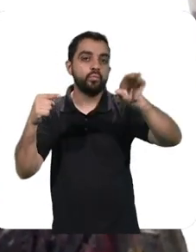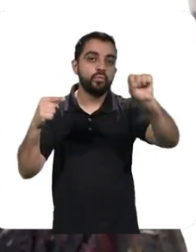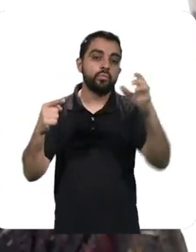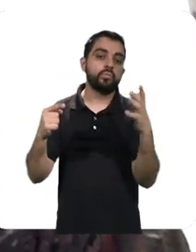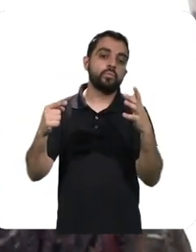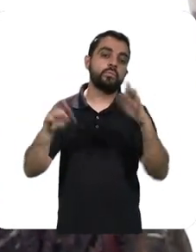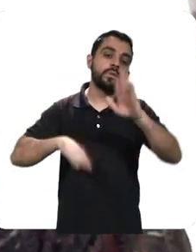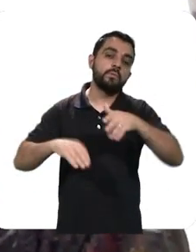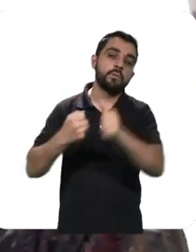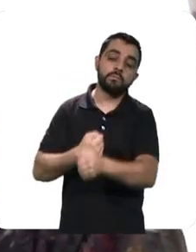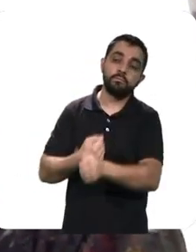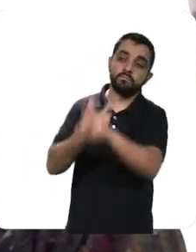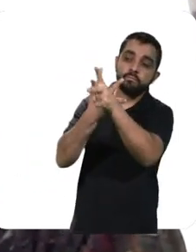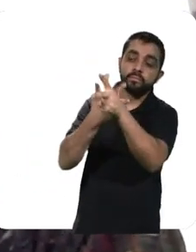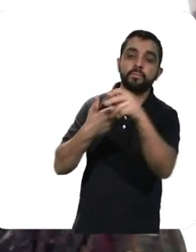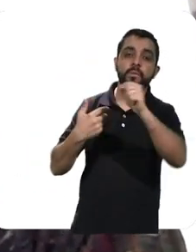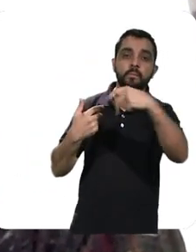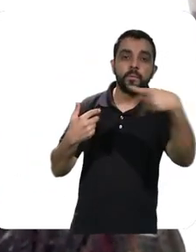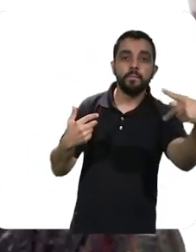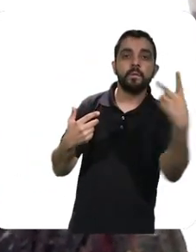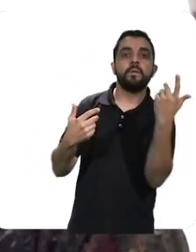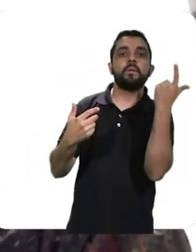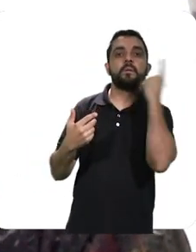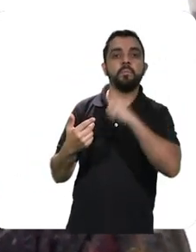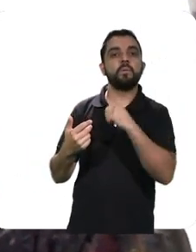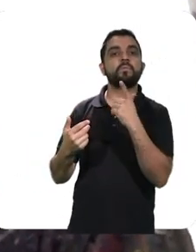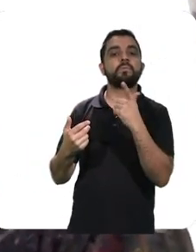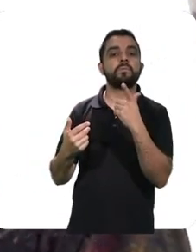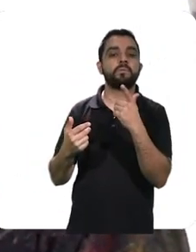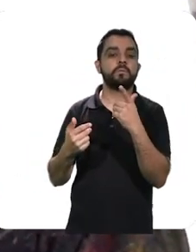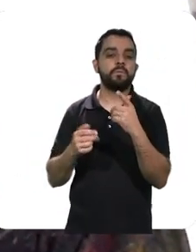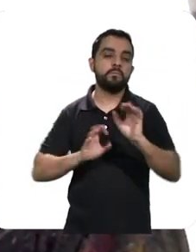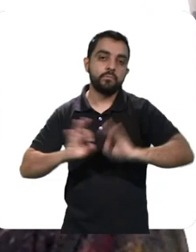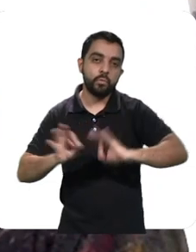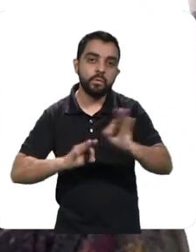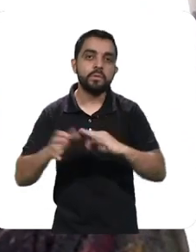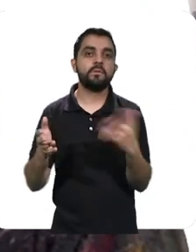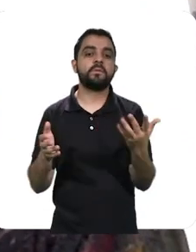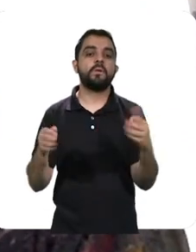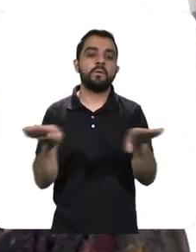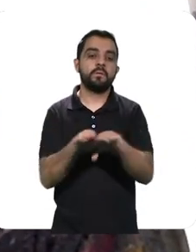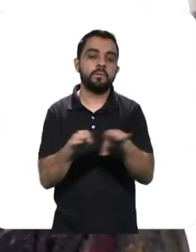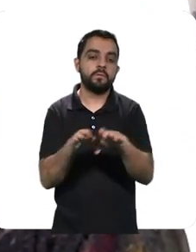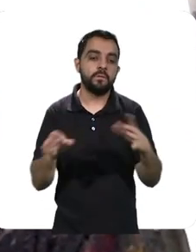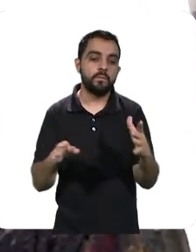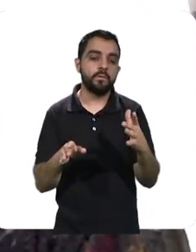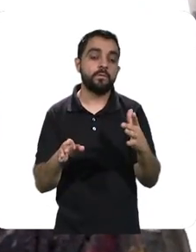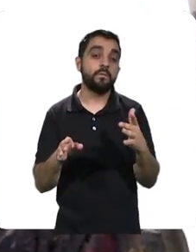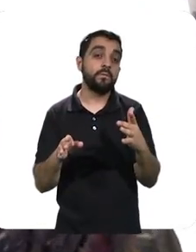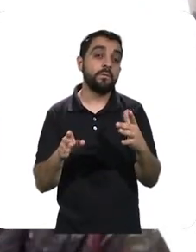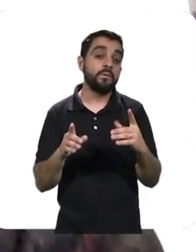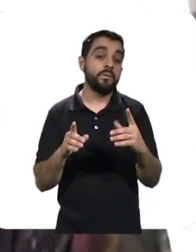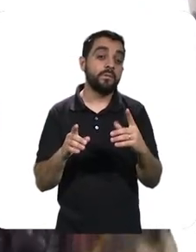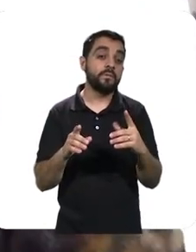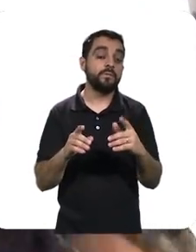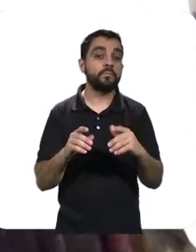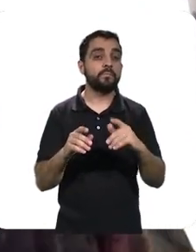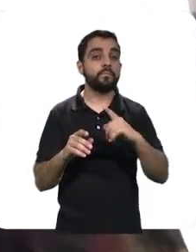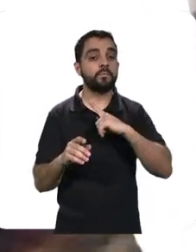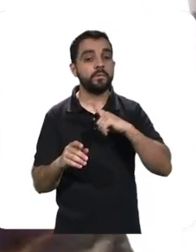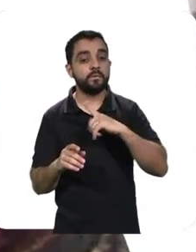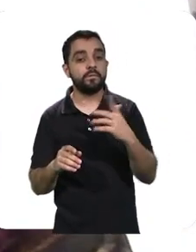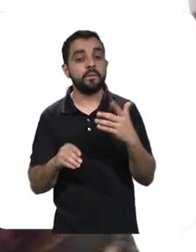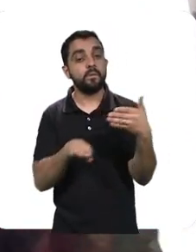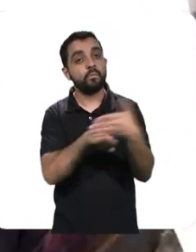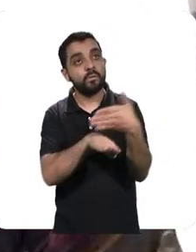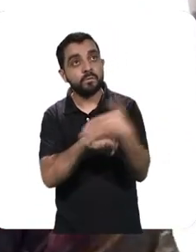consultas remotas, utilização de aplicativo, remanejamento de pessoal, a